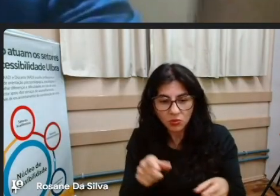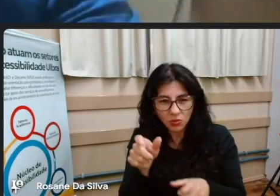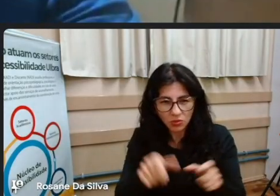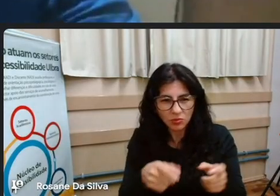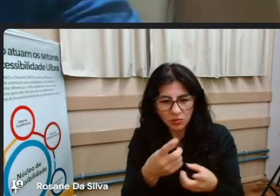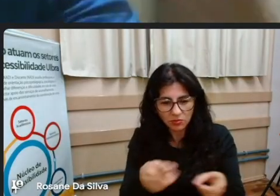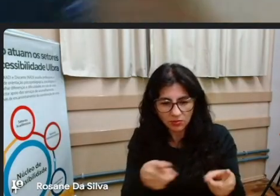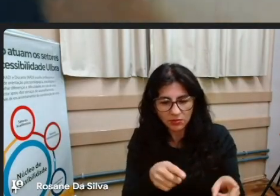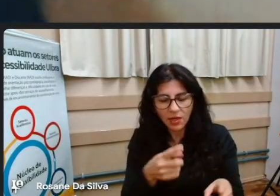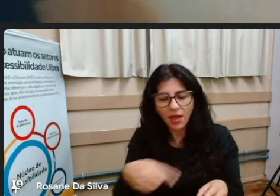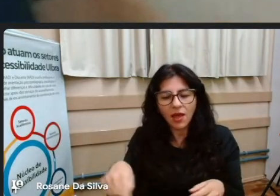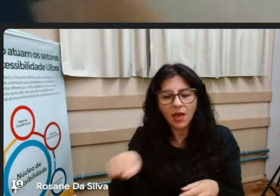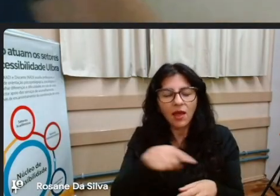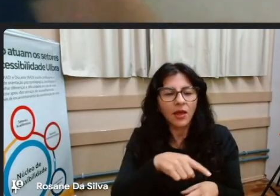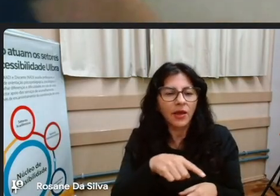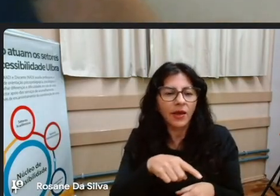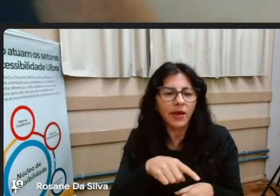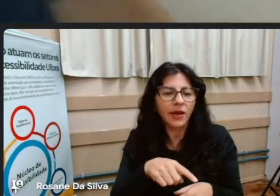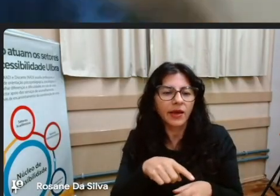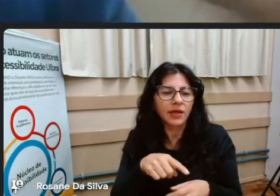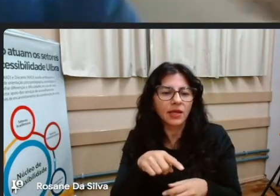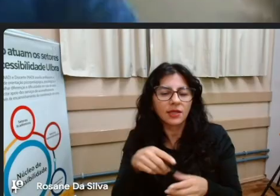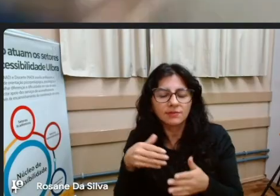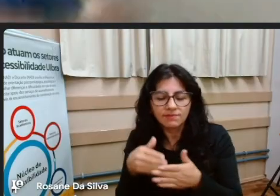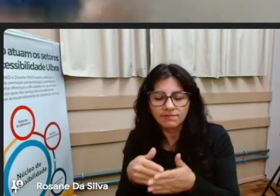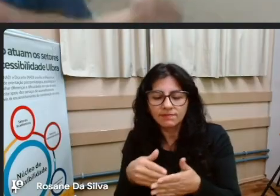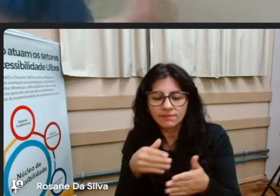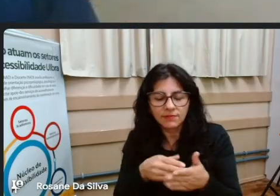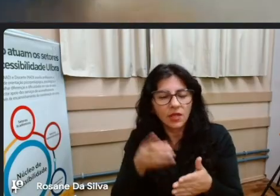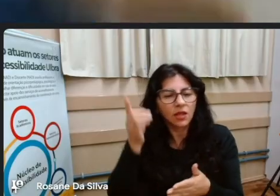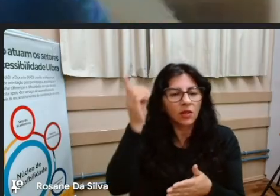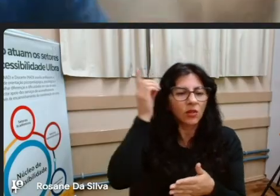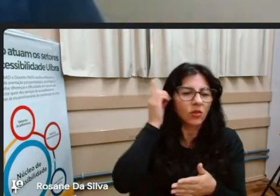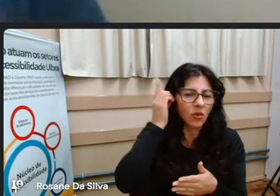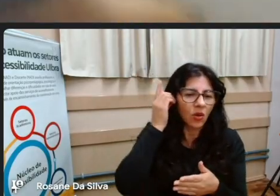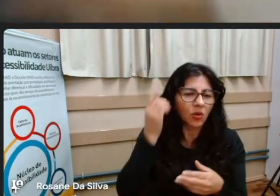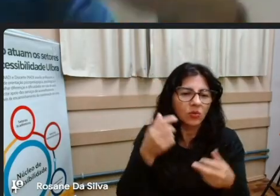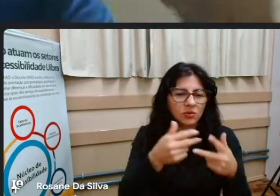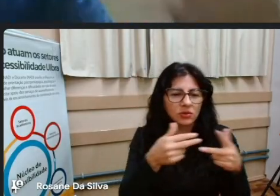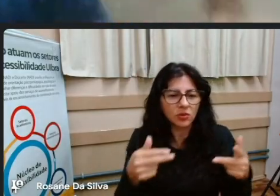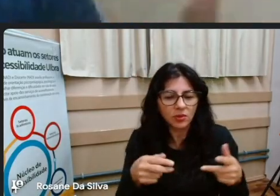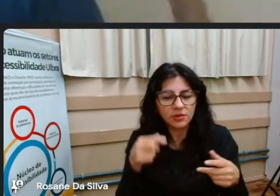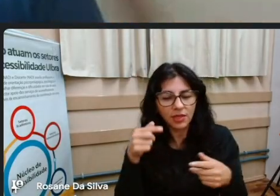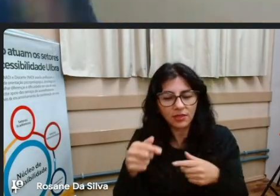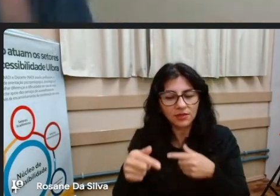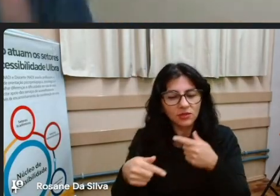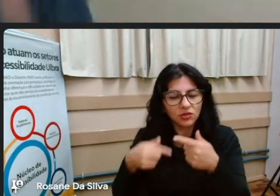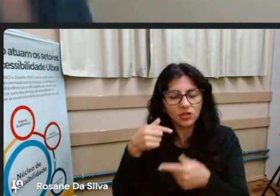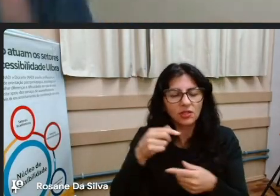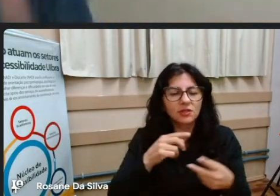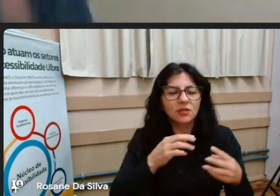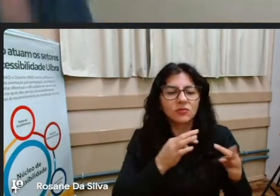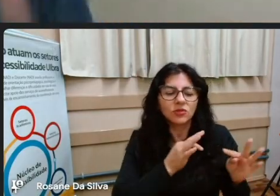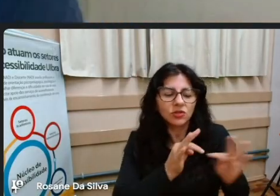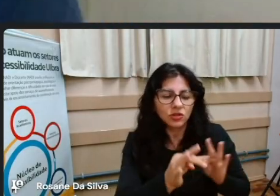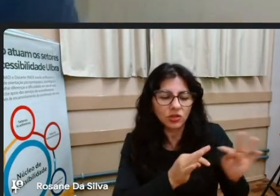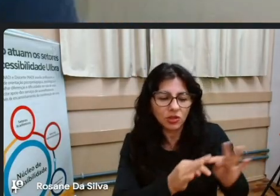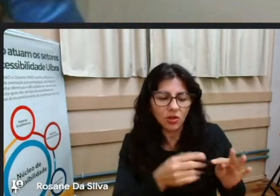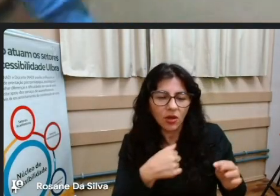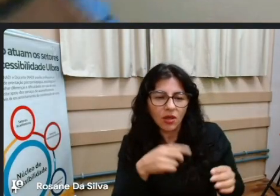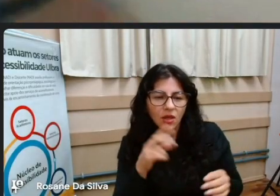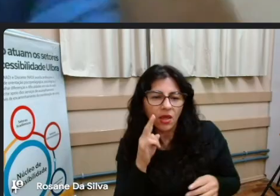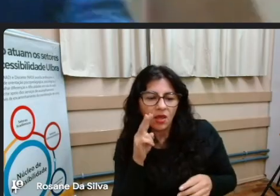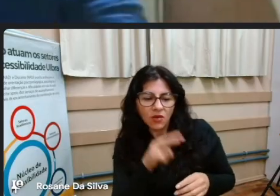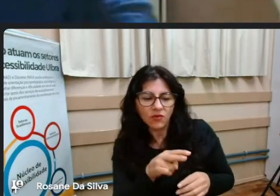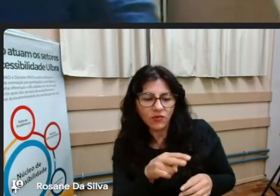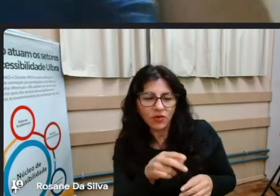músicos que eu tenho percebido a limitar o talento limitar a expressão artística a essa geração tiktok